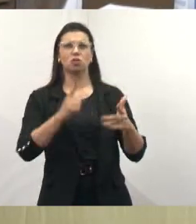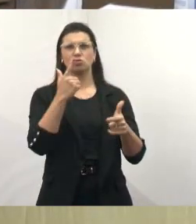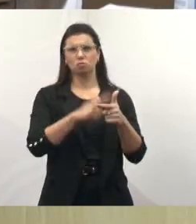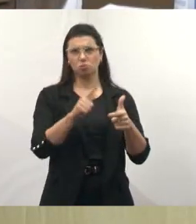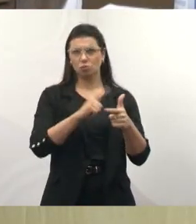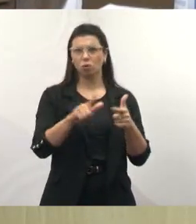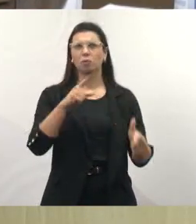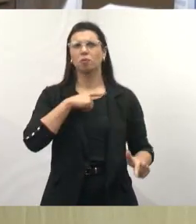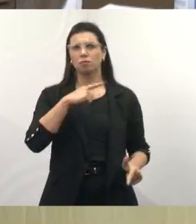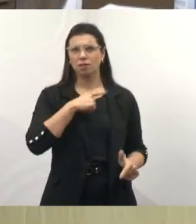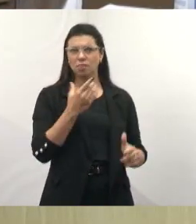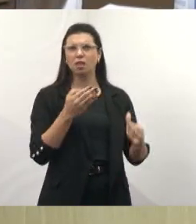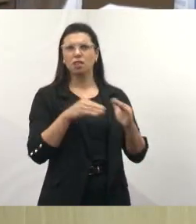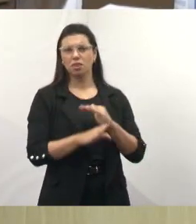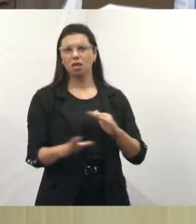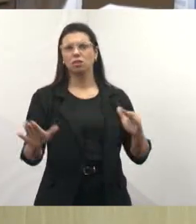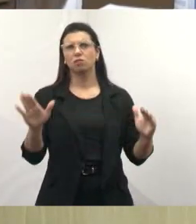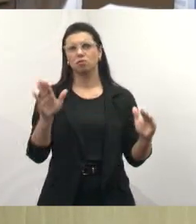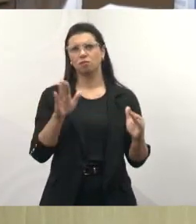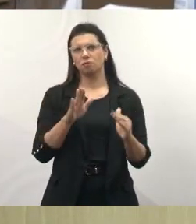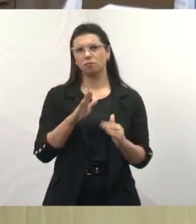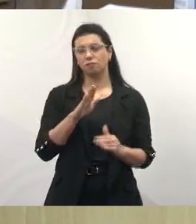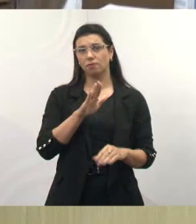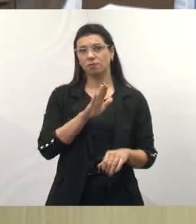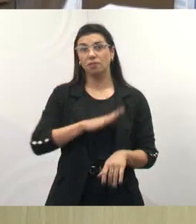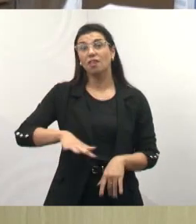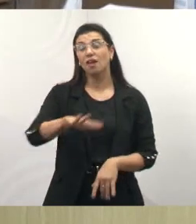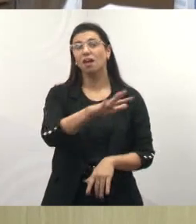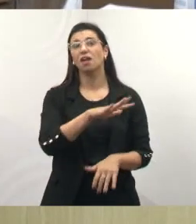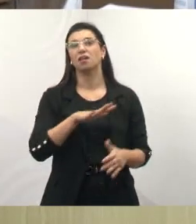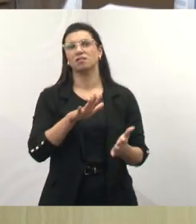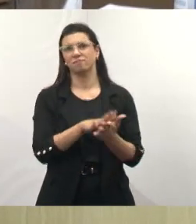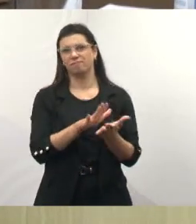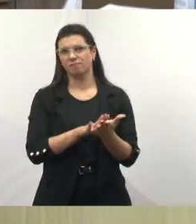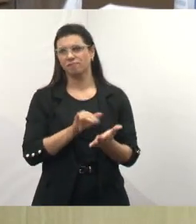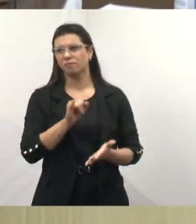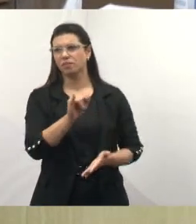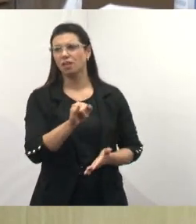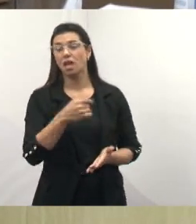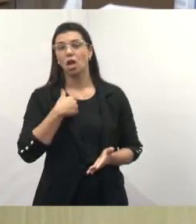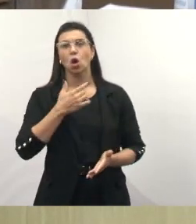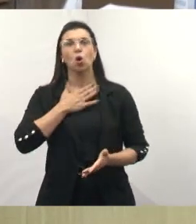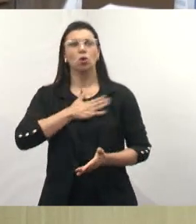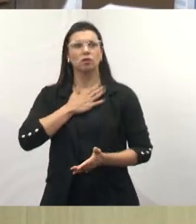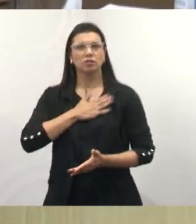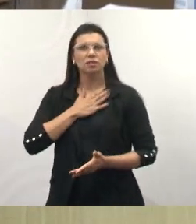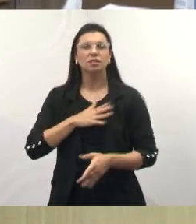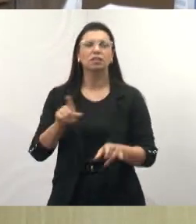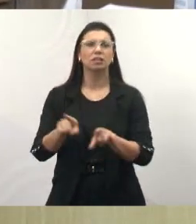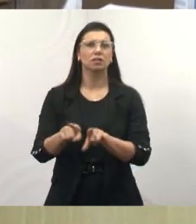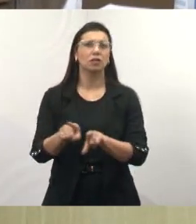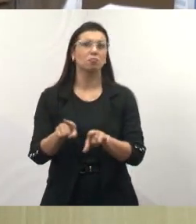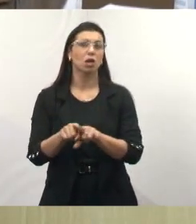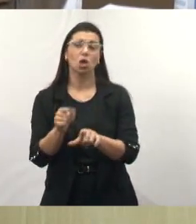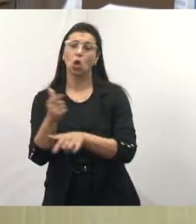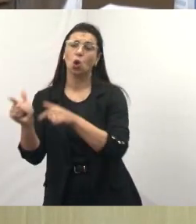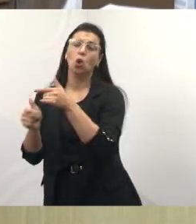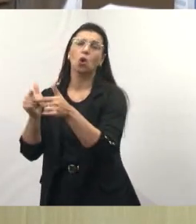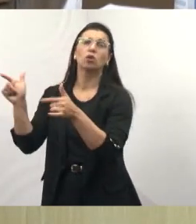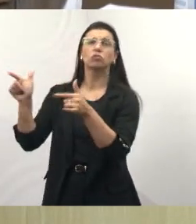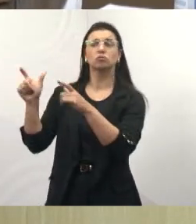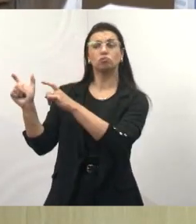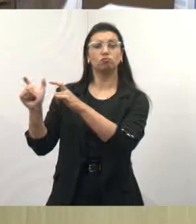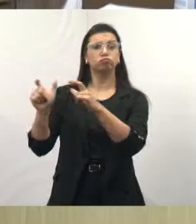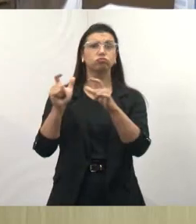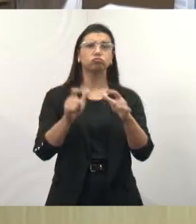comentários dessas obras imensas que estão sendo realizadas contra as enchentes, né? No Tanquinho, na Diogo Fontes, no São